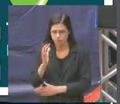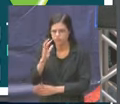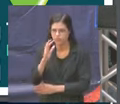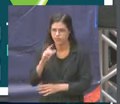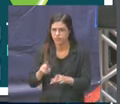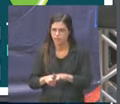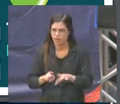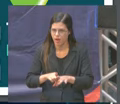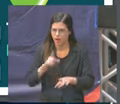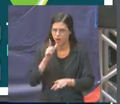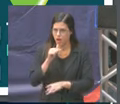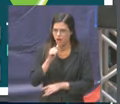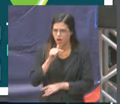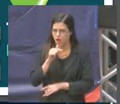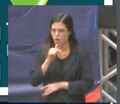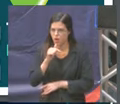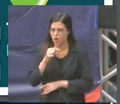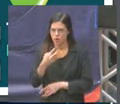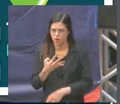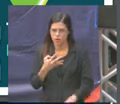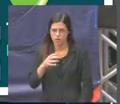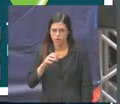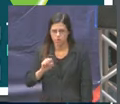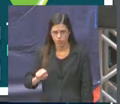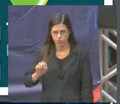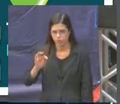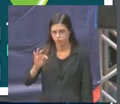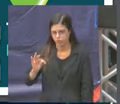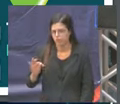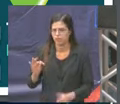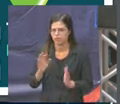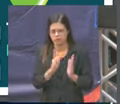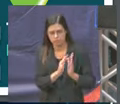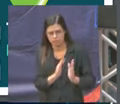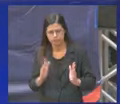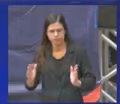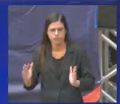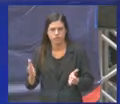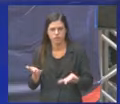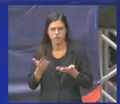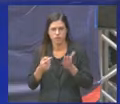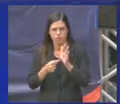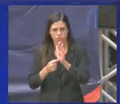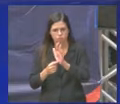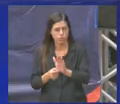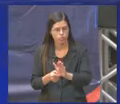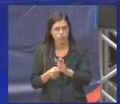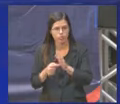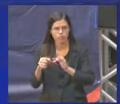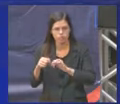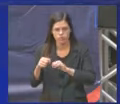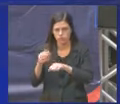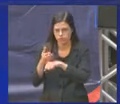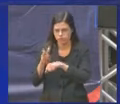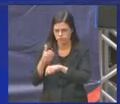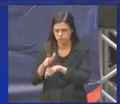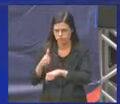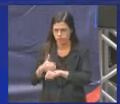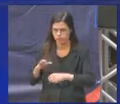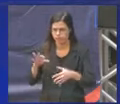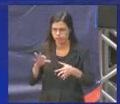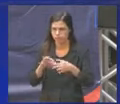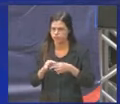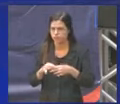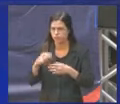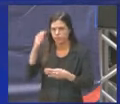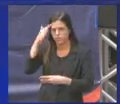conseguiu reciclar 48 toneladas nesse período. Então, eu quis trazer um pouquinho o que a gente tem feito na prática em relação a isso. A